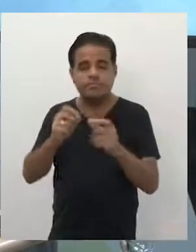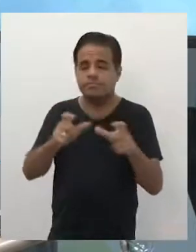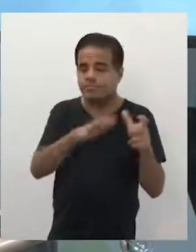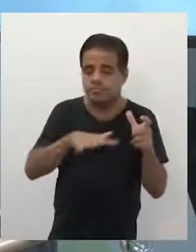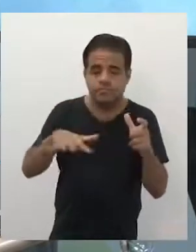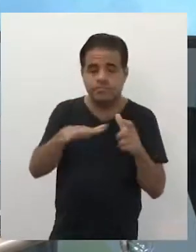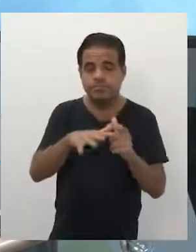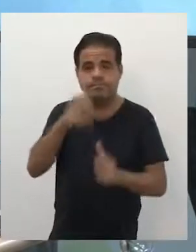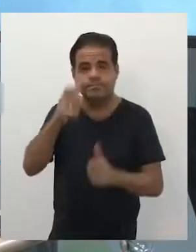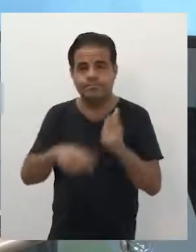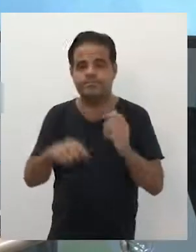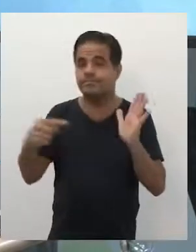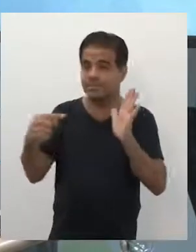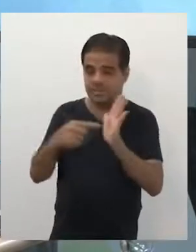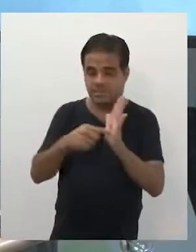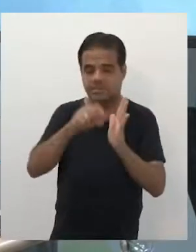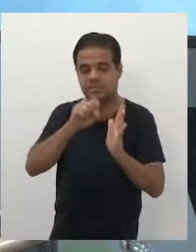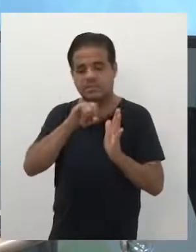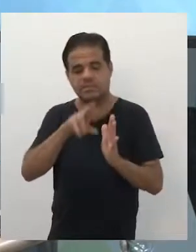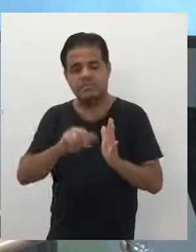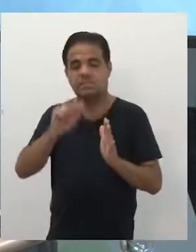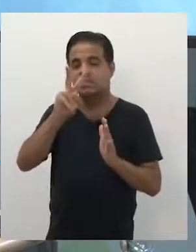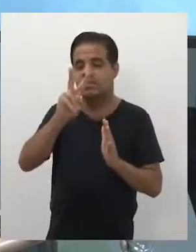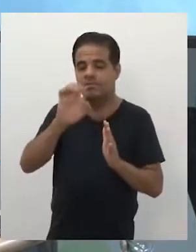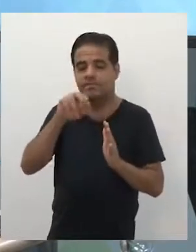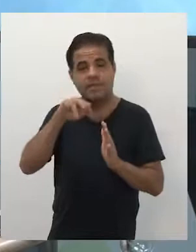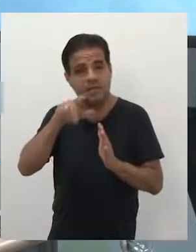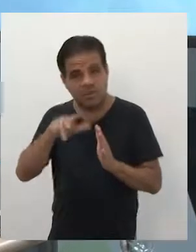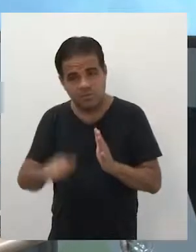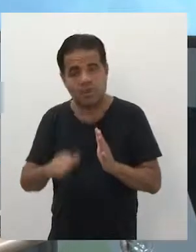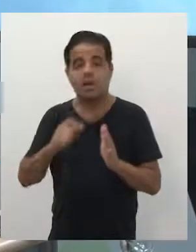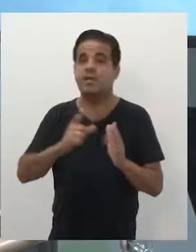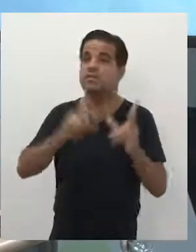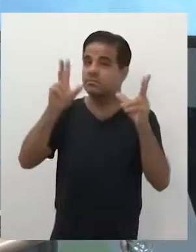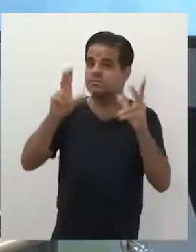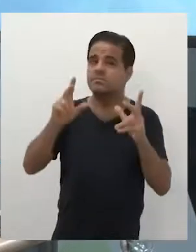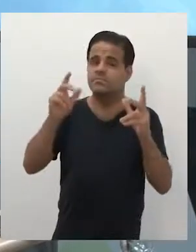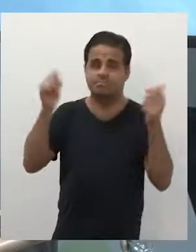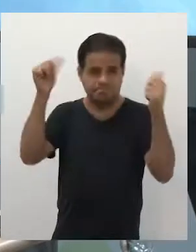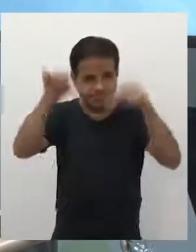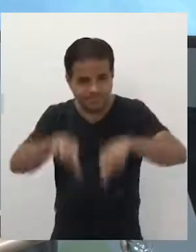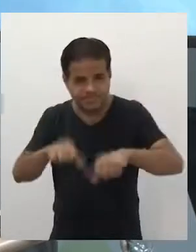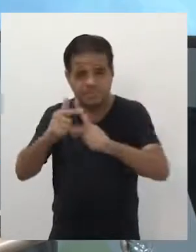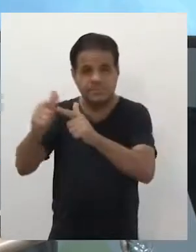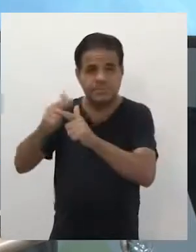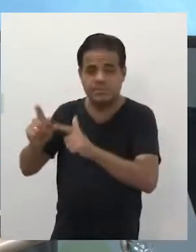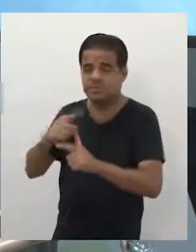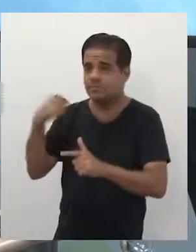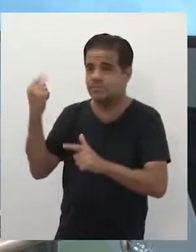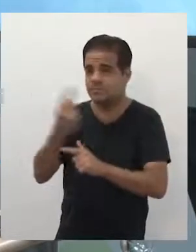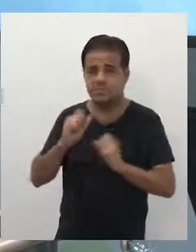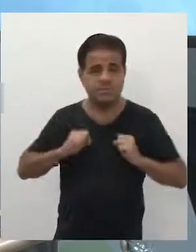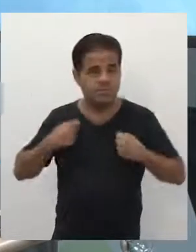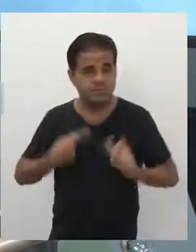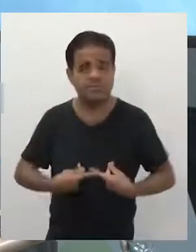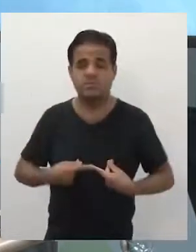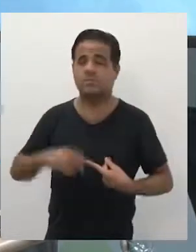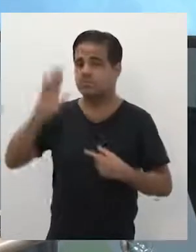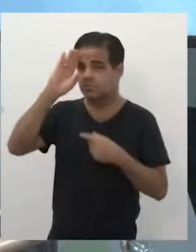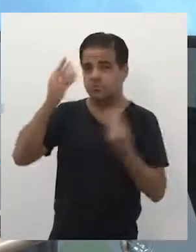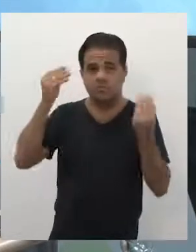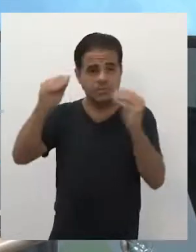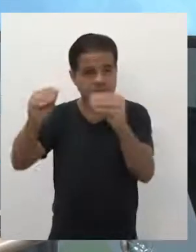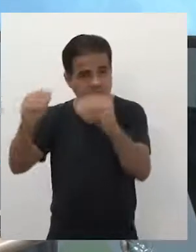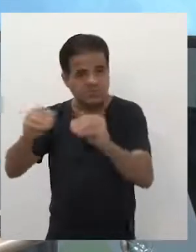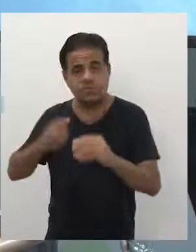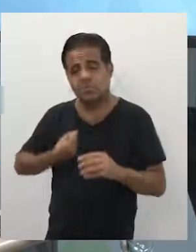né? Falando sobre a Síria, a Venezuela. A gente tem a questão das crises humanitárias. Novamente, aí, o destaque de